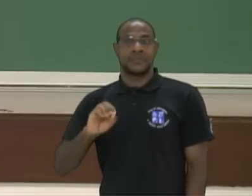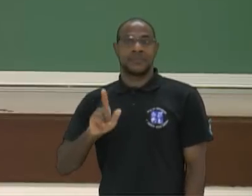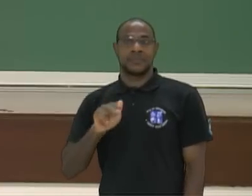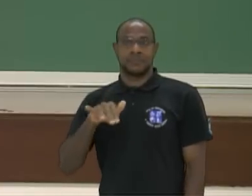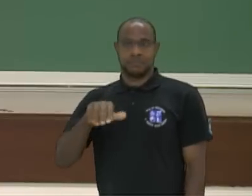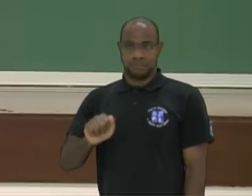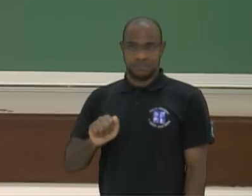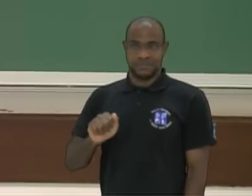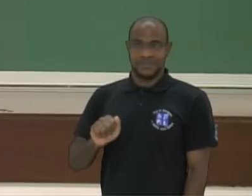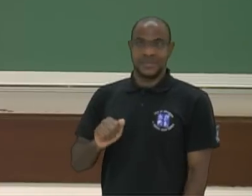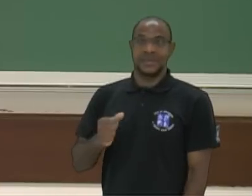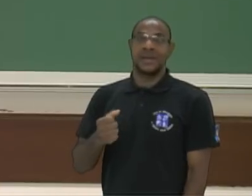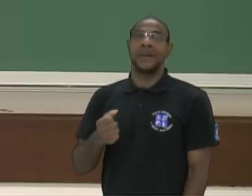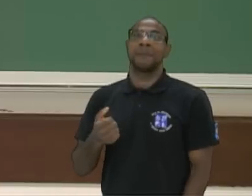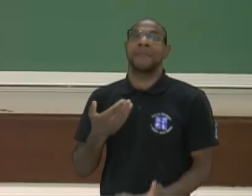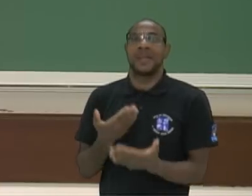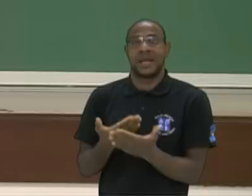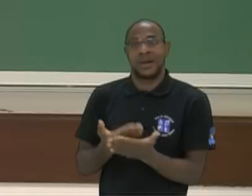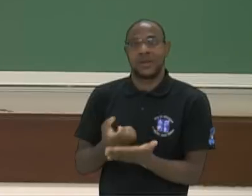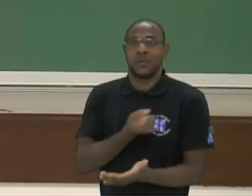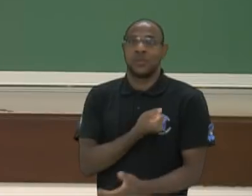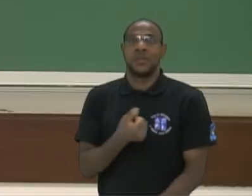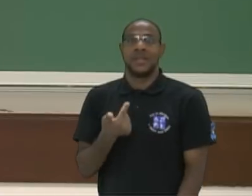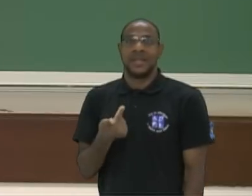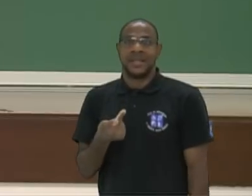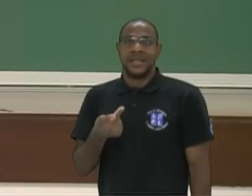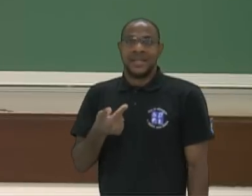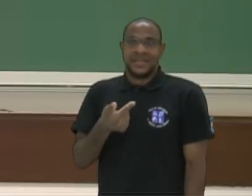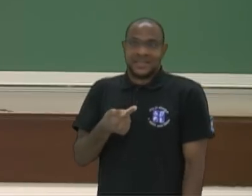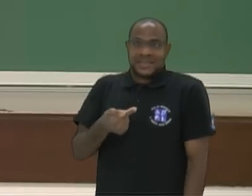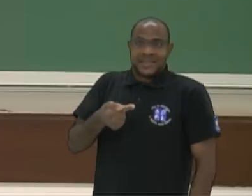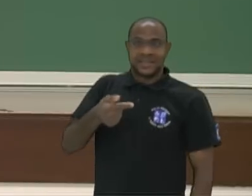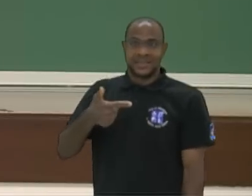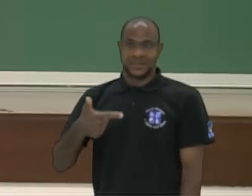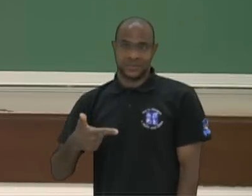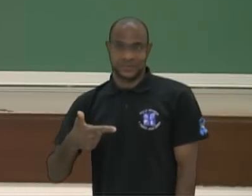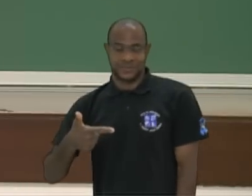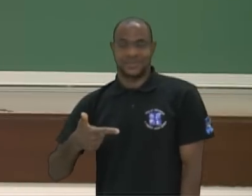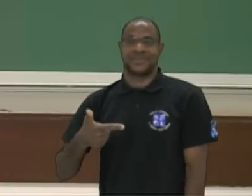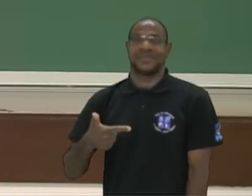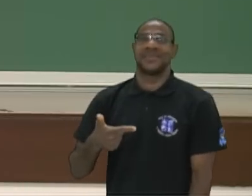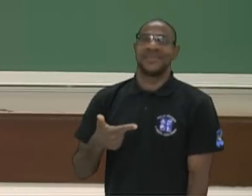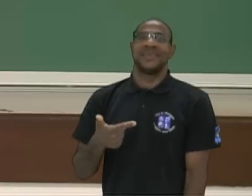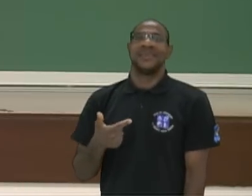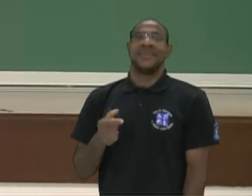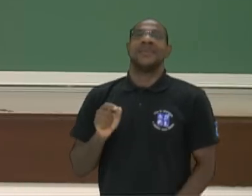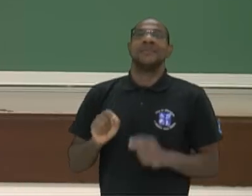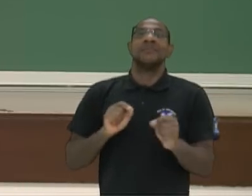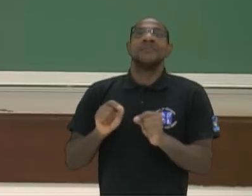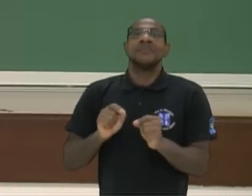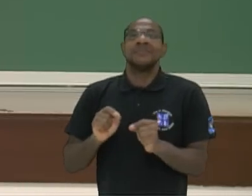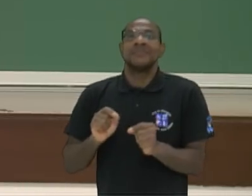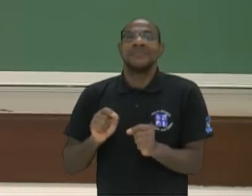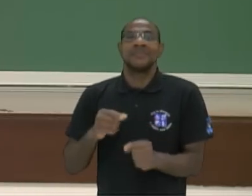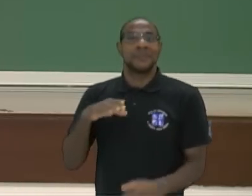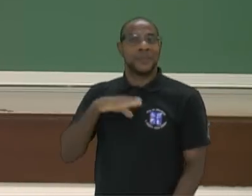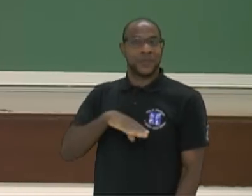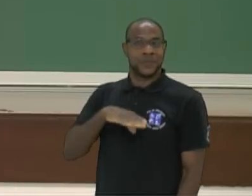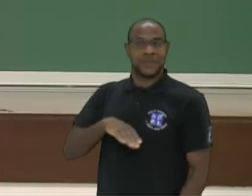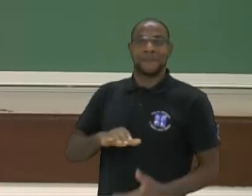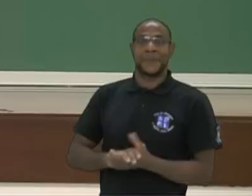aula número 72 de Língua Portuguesa, tá bom? Vamos lá, hoje a gente vai estudar mais um pouquinho de carta